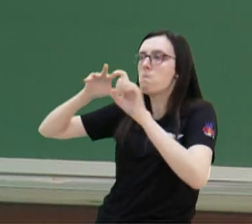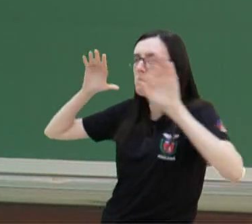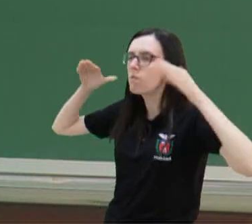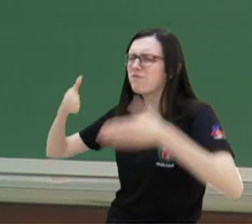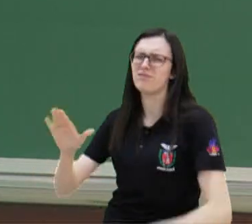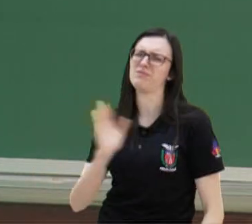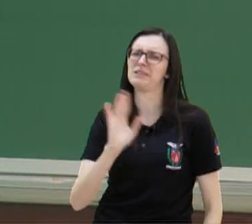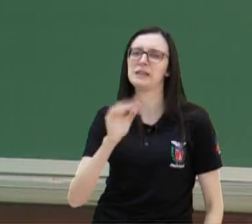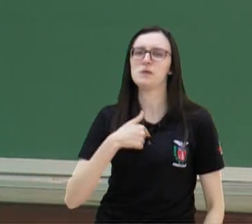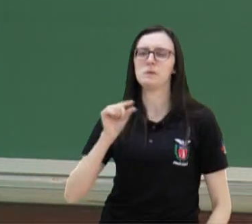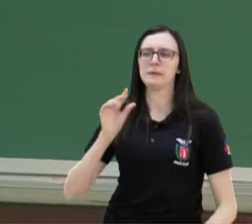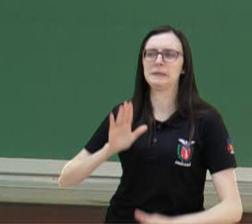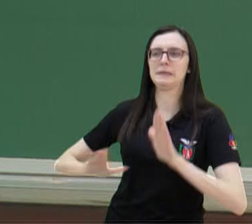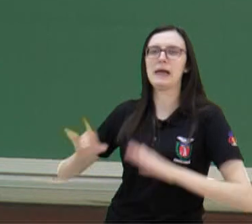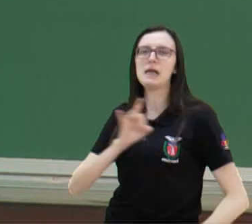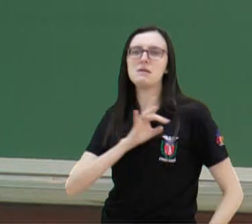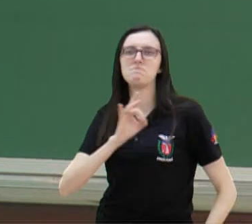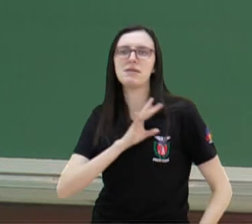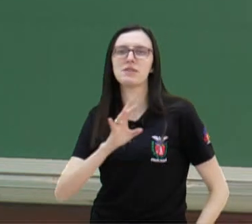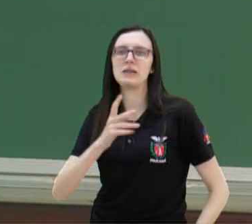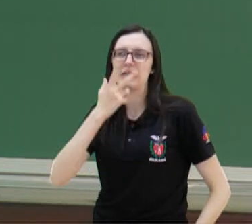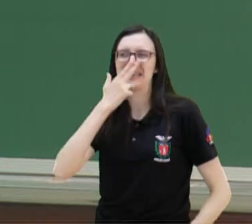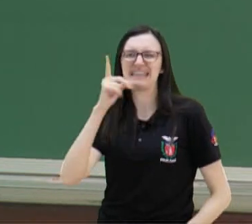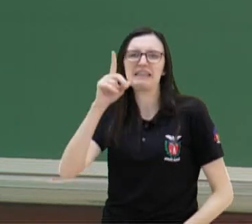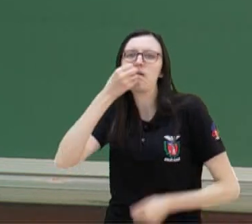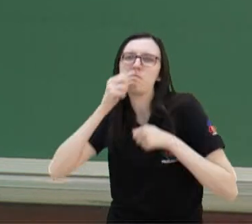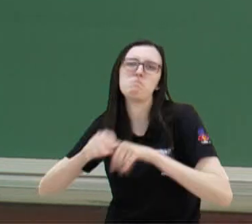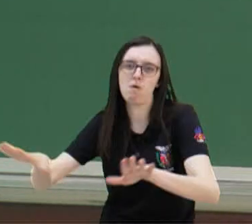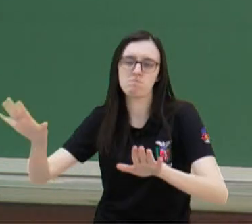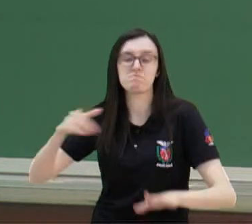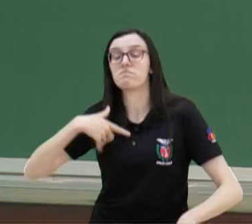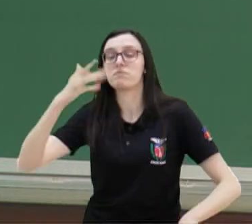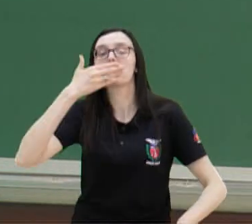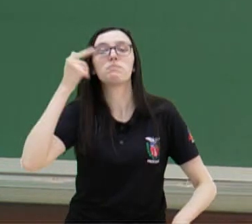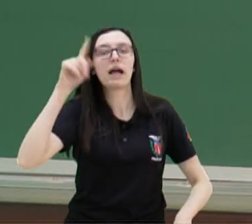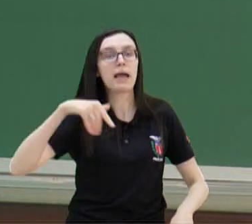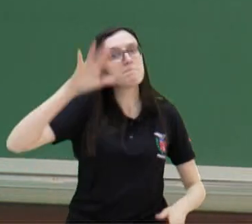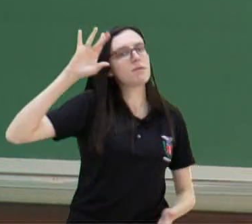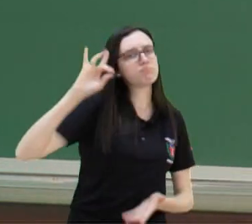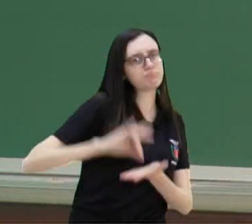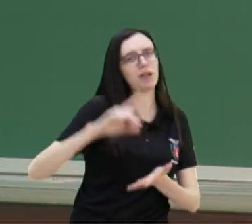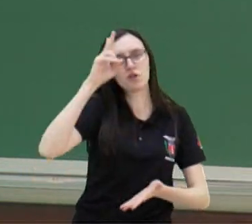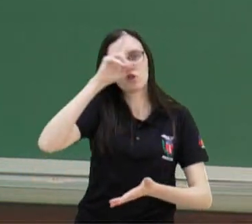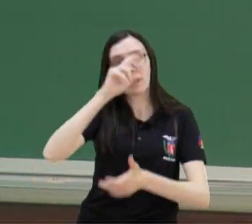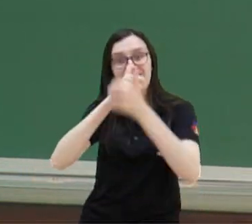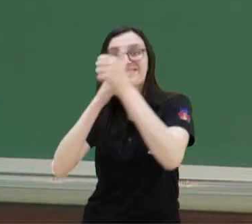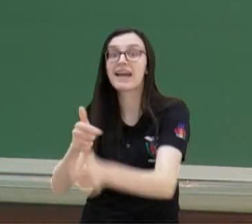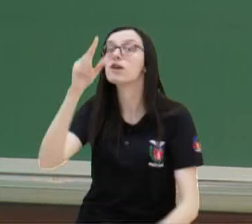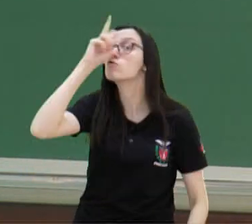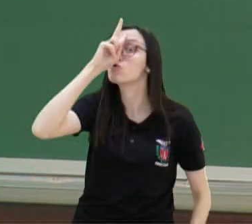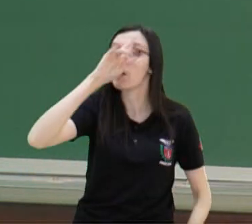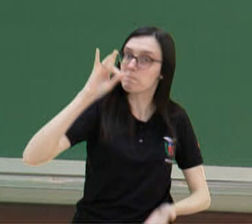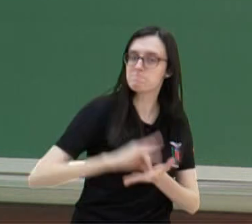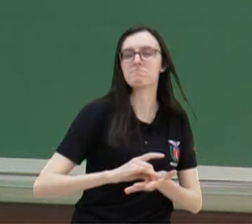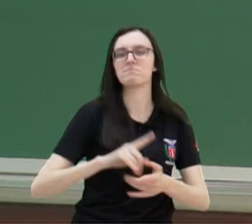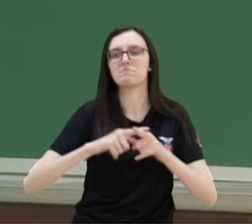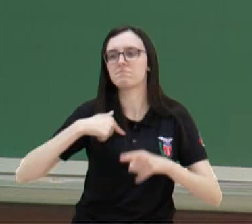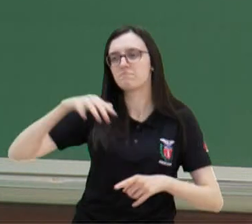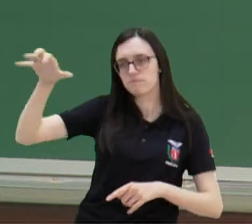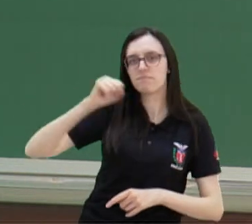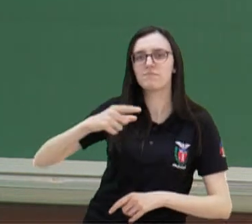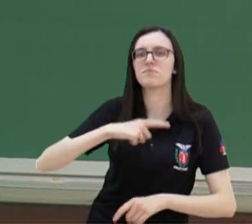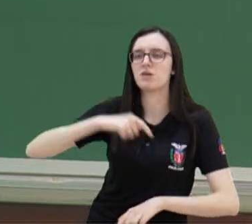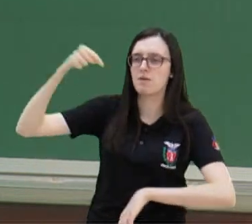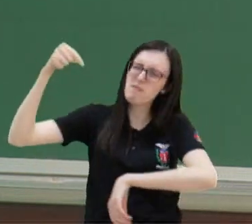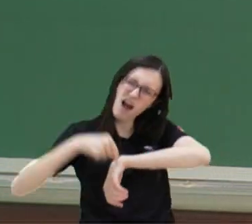teve um certo receio, um medo de não vingar. Ele optou por uma coisa um pouco mais histórica, apesar de colocar Aquiles e a flechada